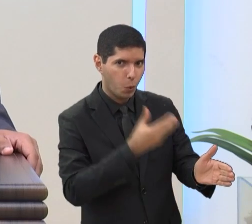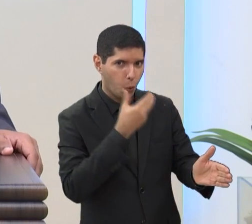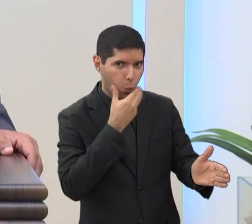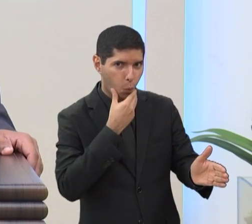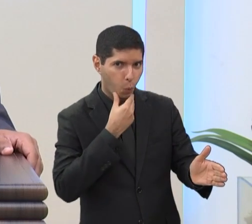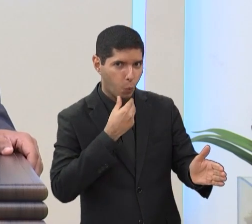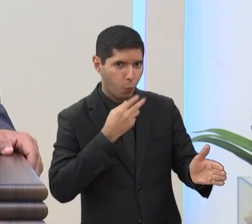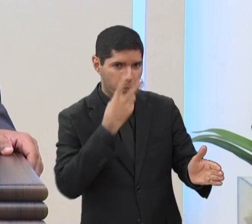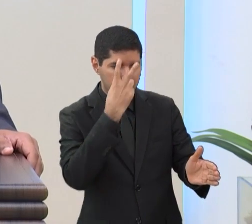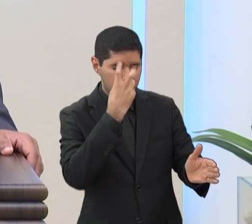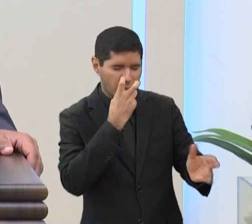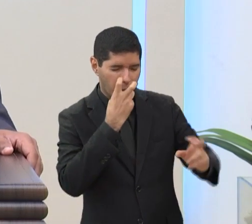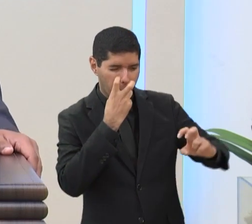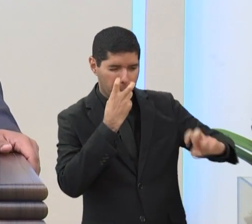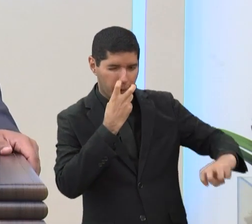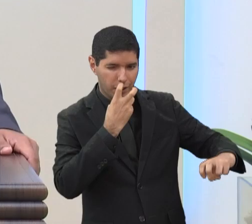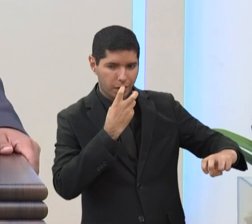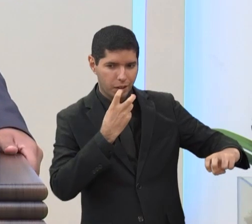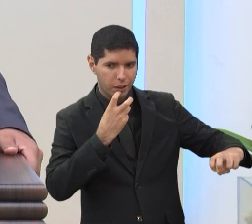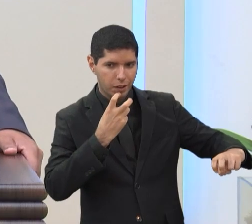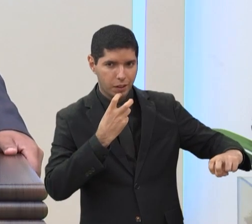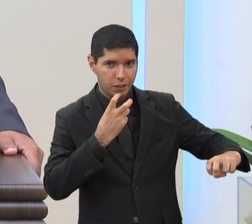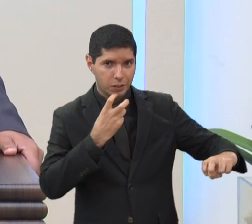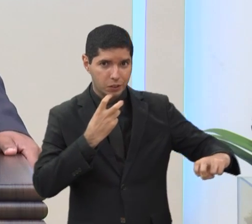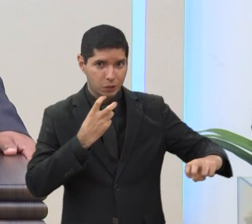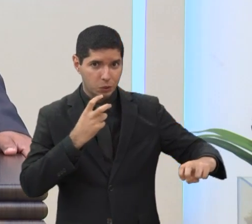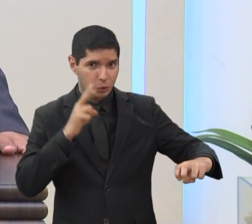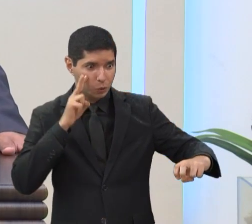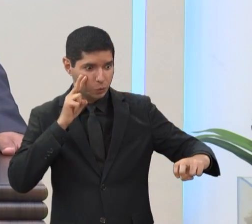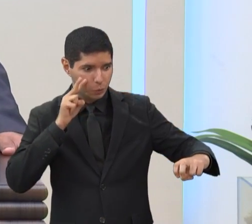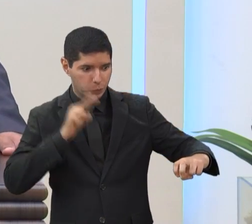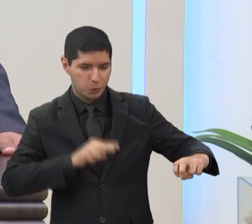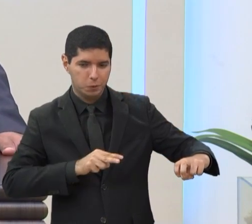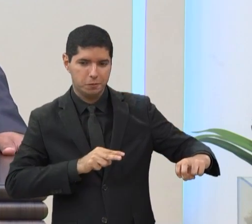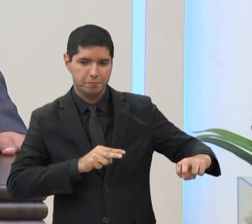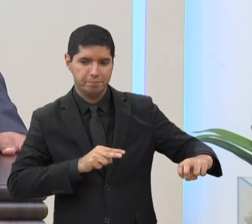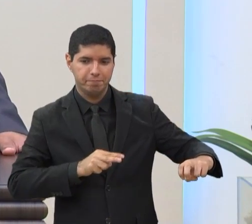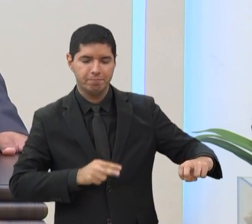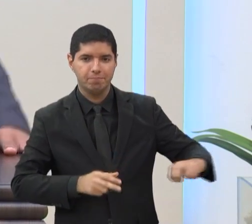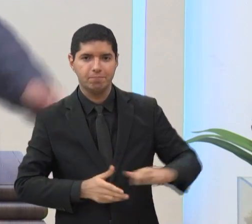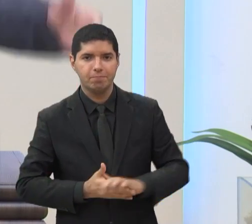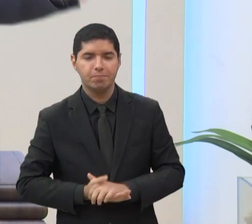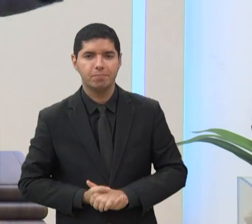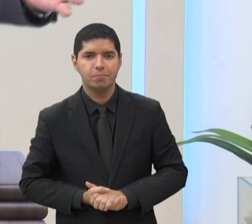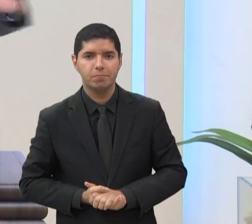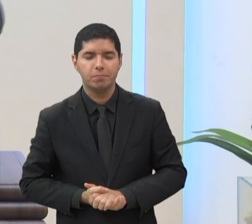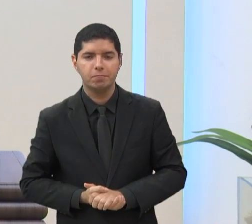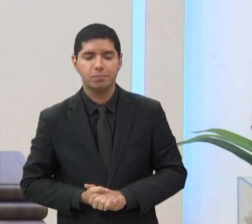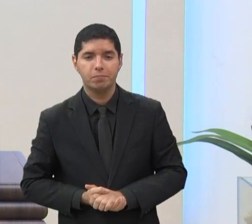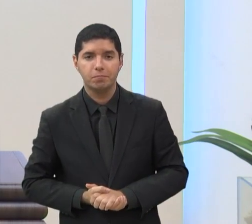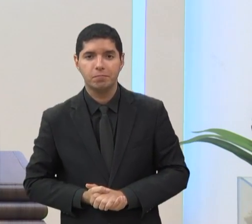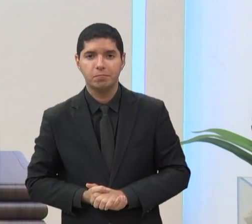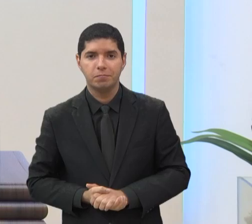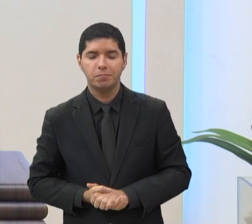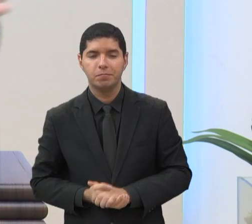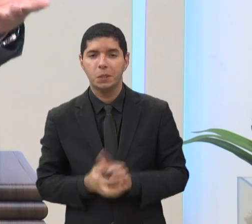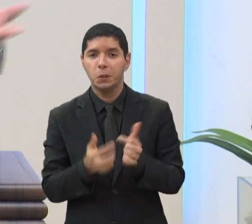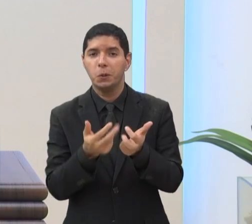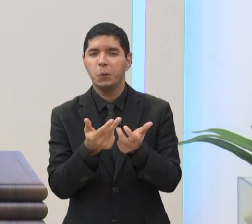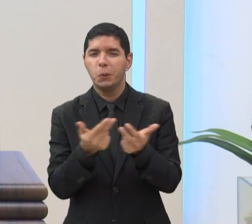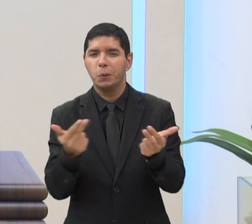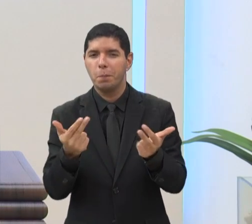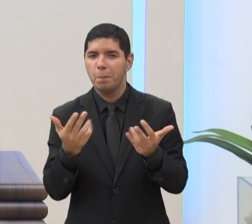nascença. Aleluia! Que coisa gloriosa aconteceu na vida